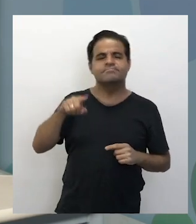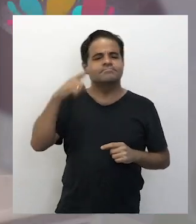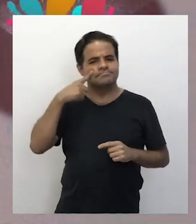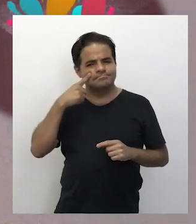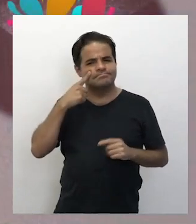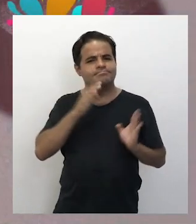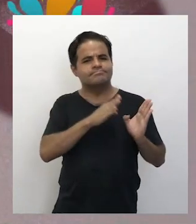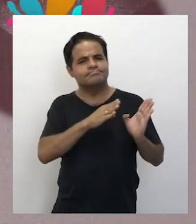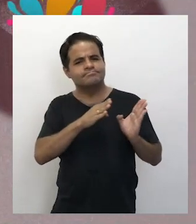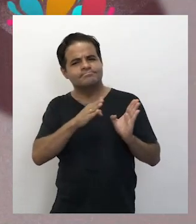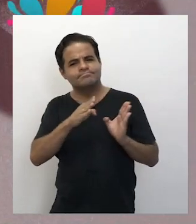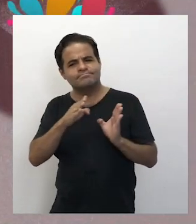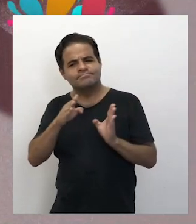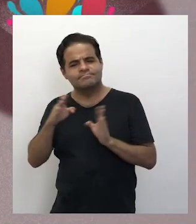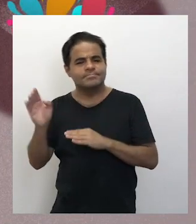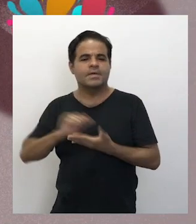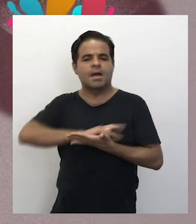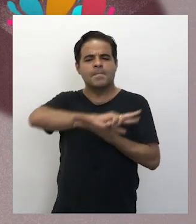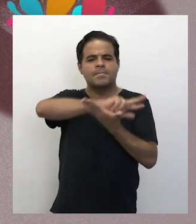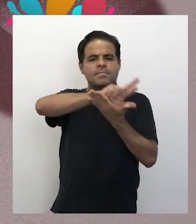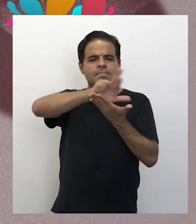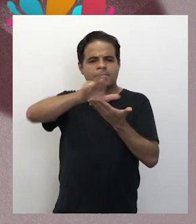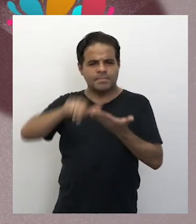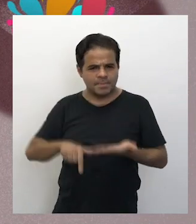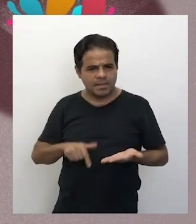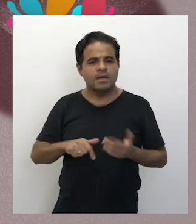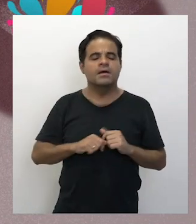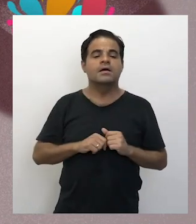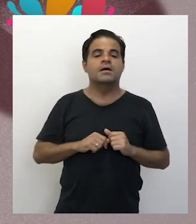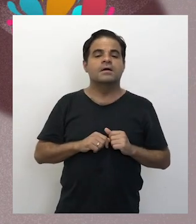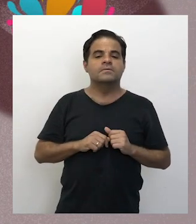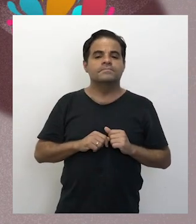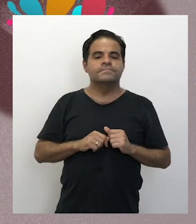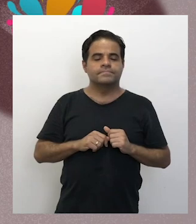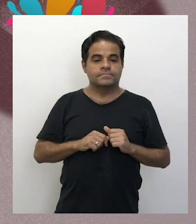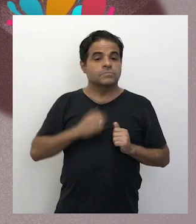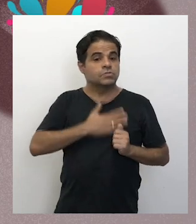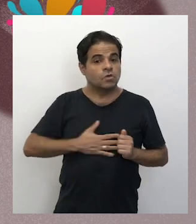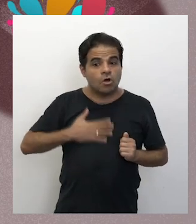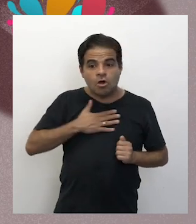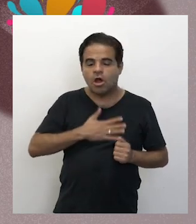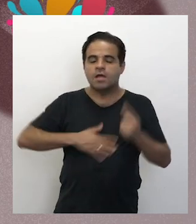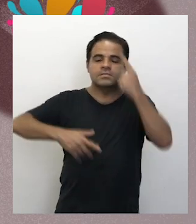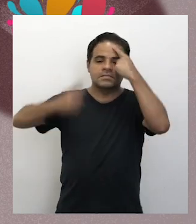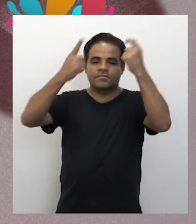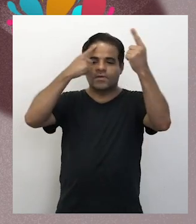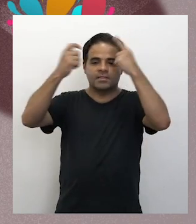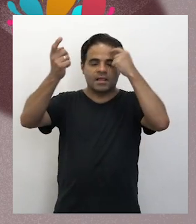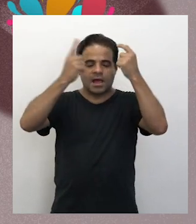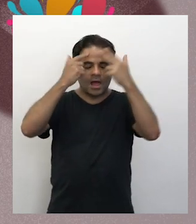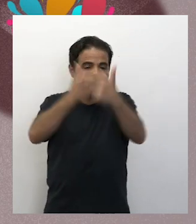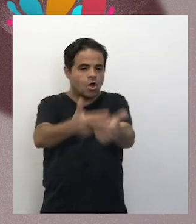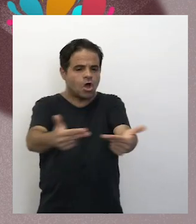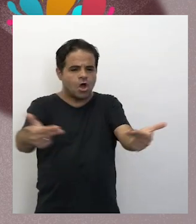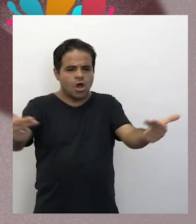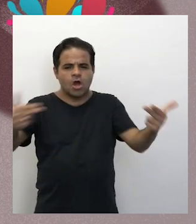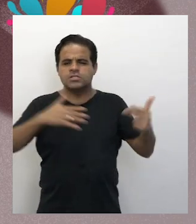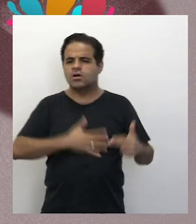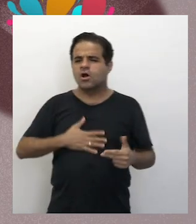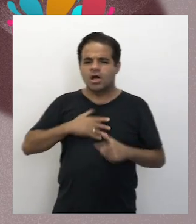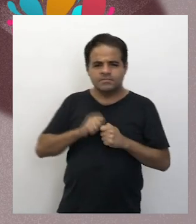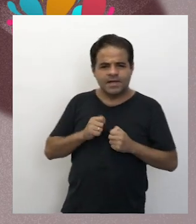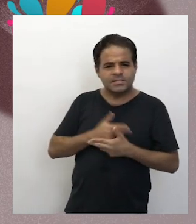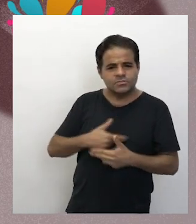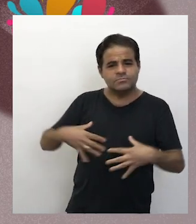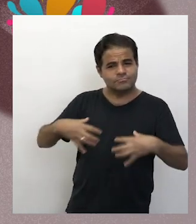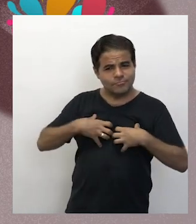nota dessas características. Gosta de inventar coisas, gosta e faz as coisas de